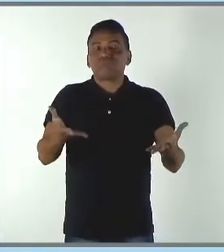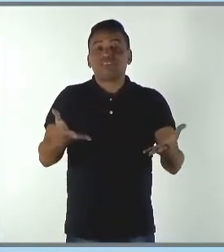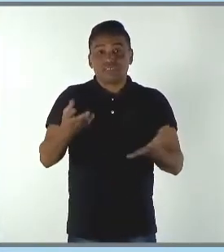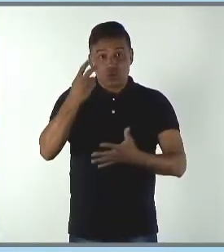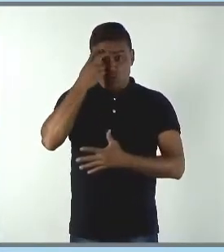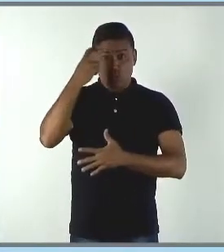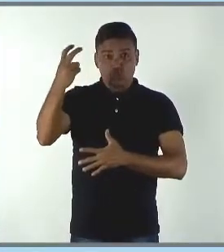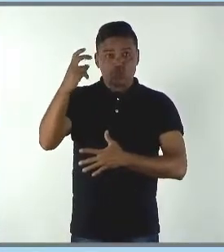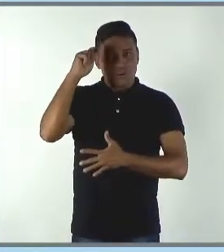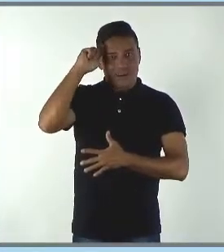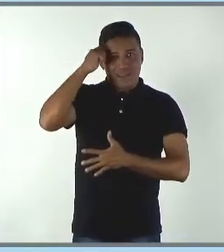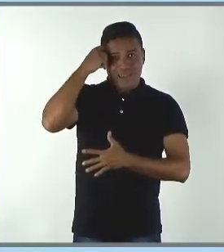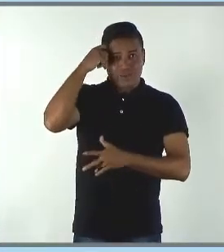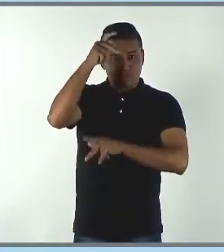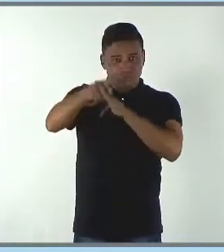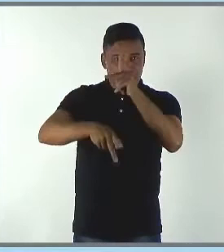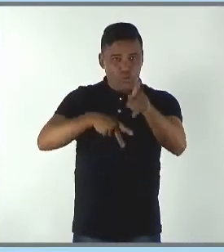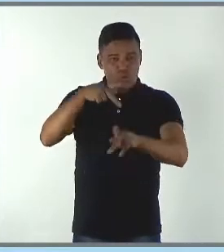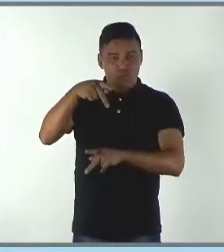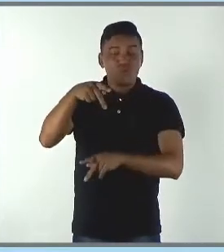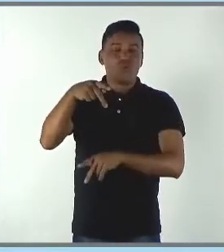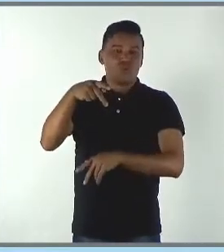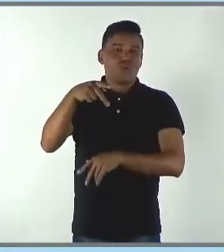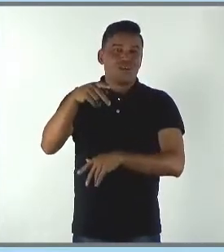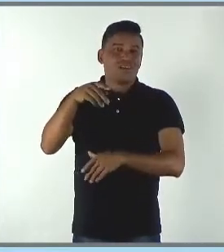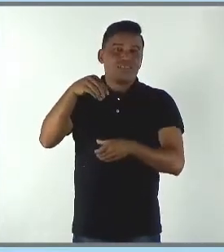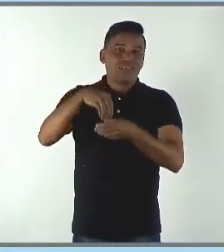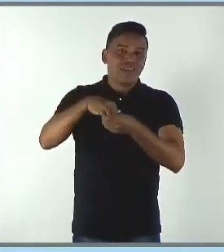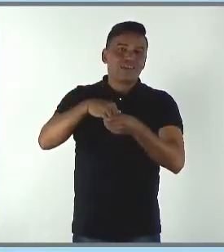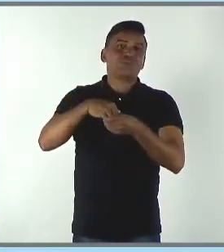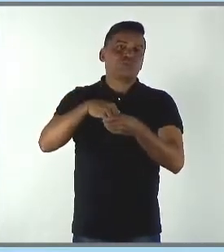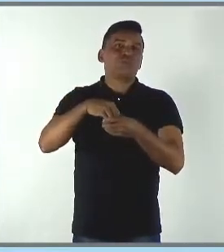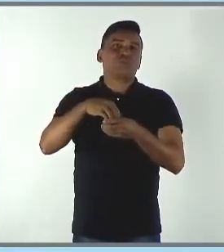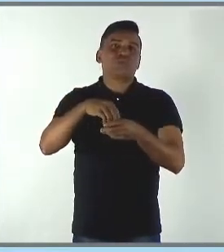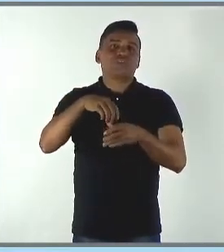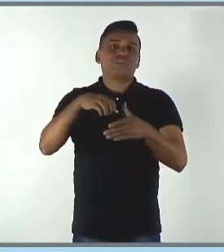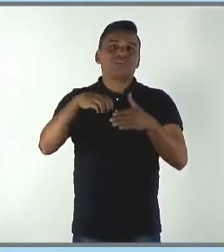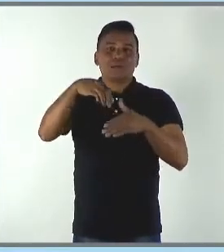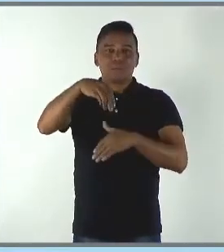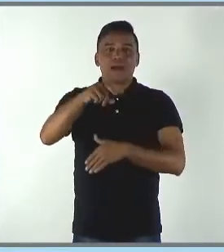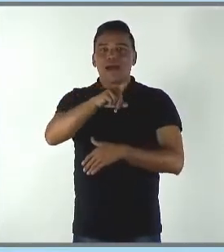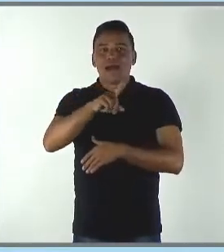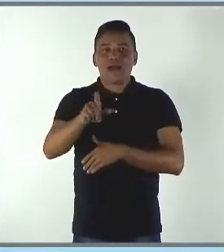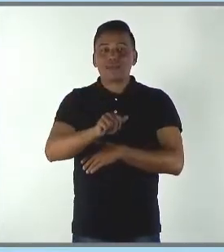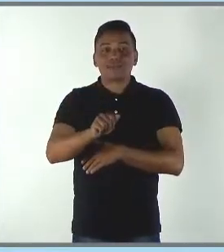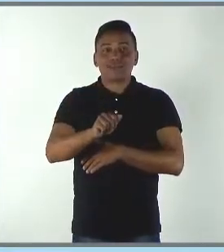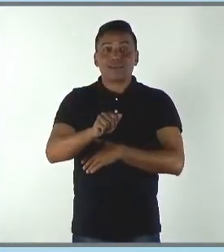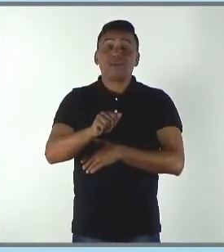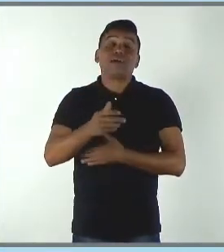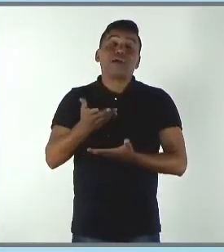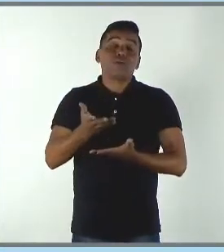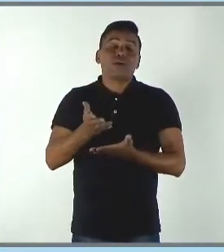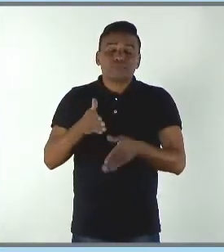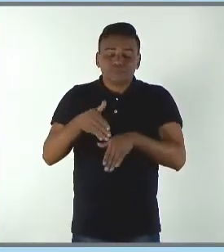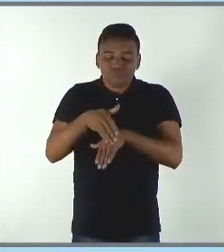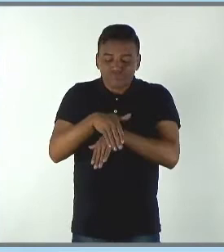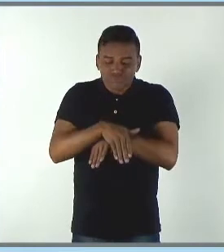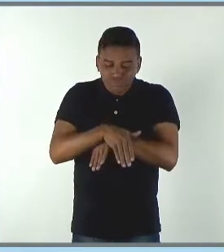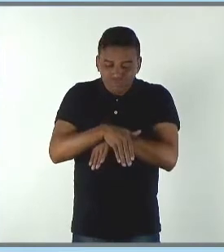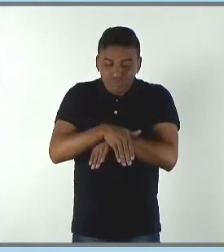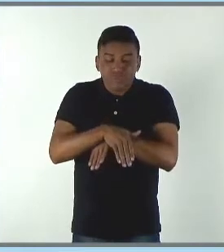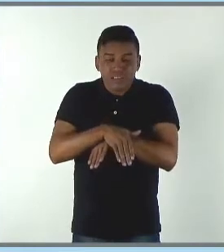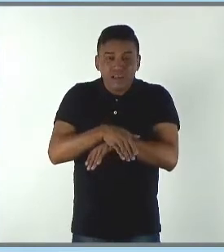de negociação, de diálogo, de aceitação às vezes, de submissão imposta, mas uma competência